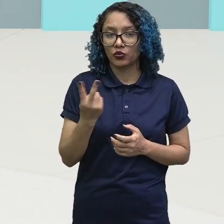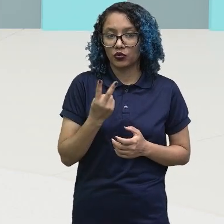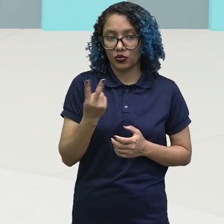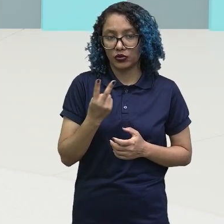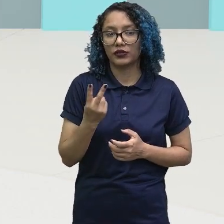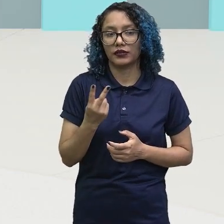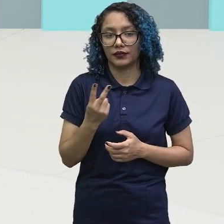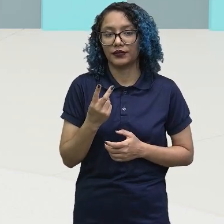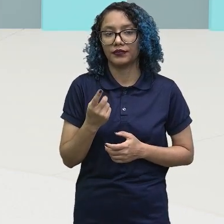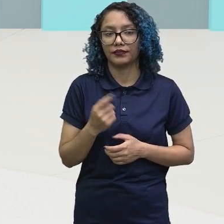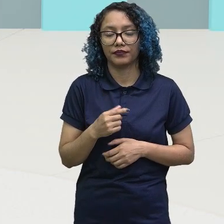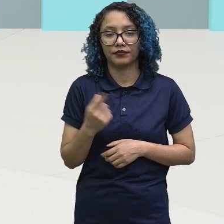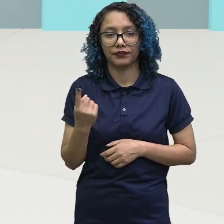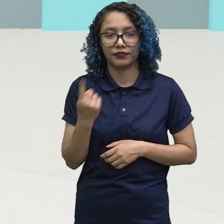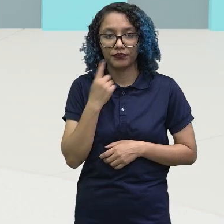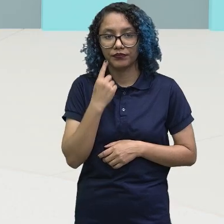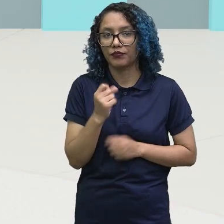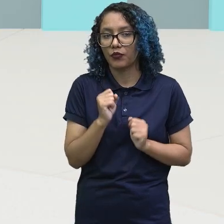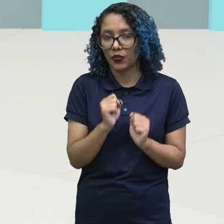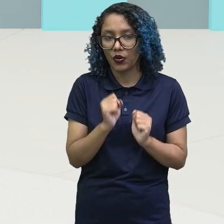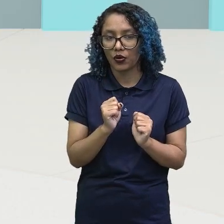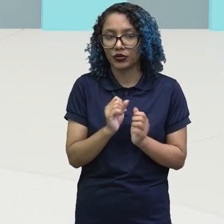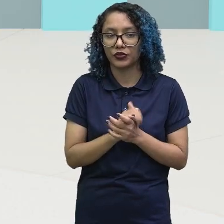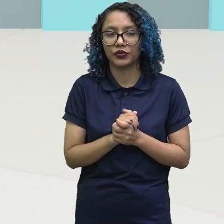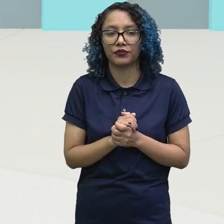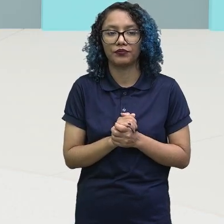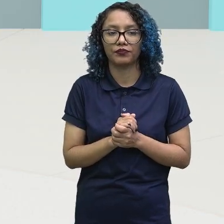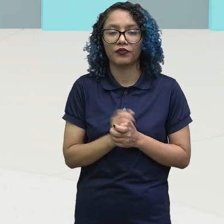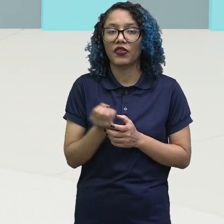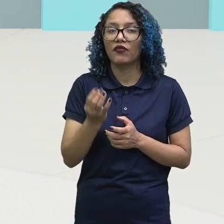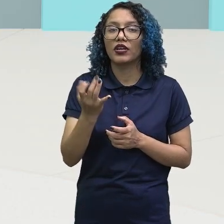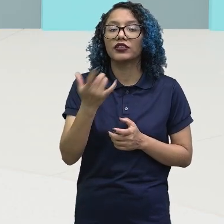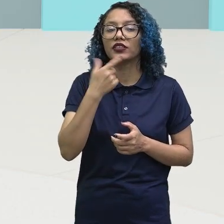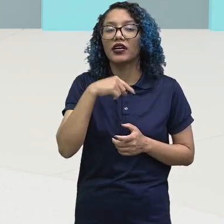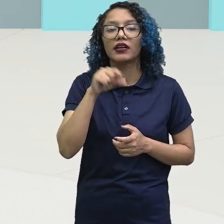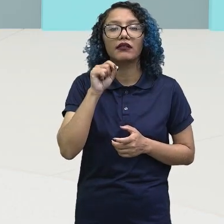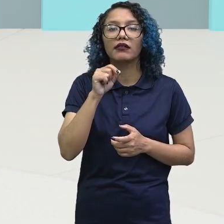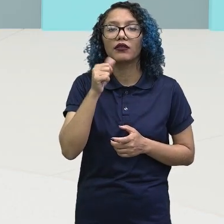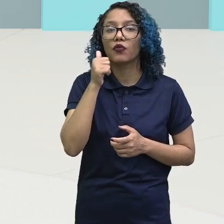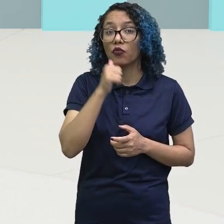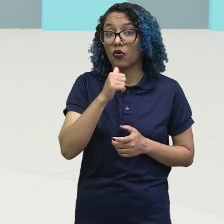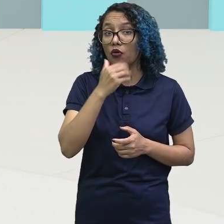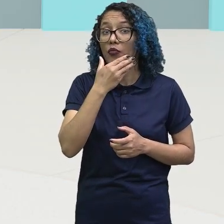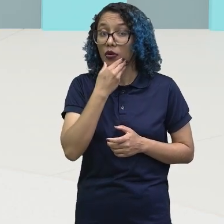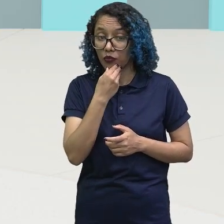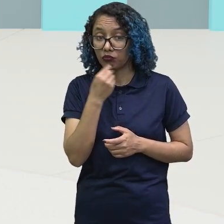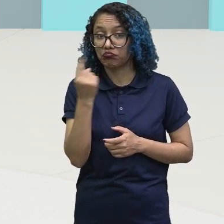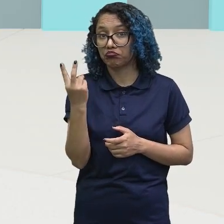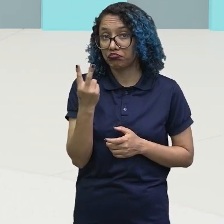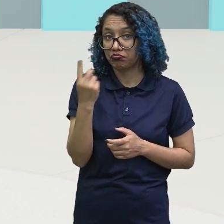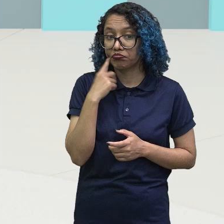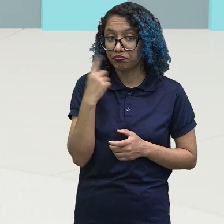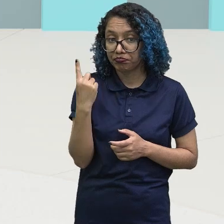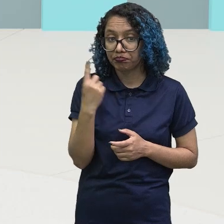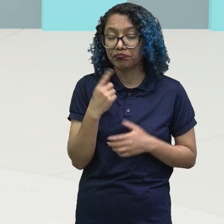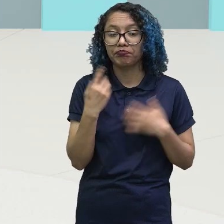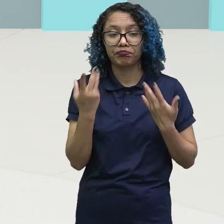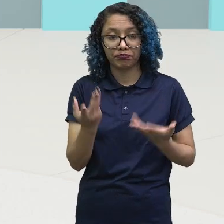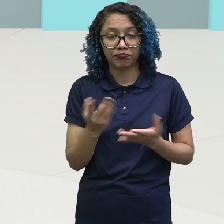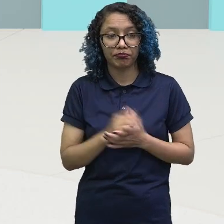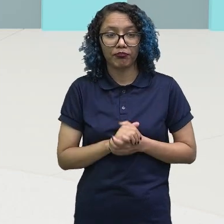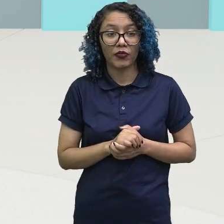temos aí. Quem viajarão? O rapaz e a moça. O verbo ele foi para o plural. Vejam que esse verbo ele